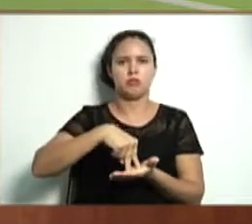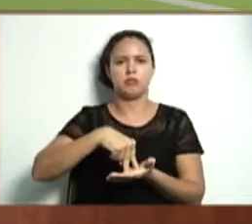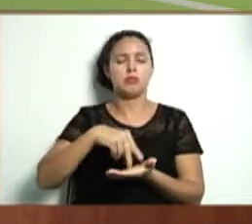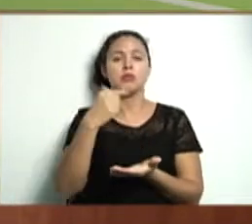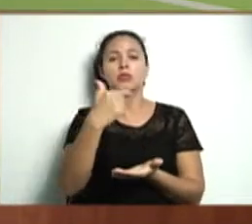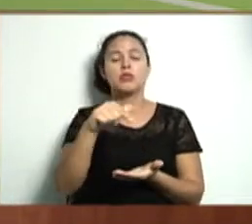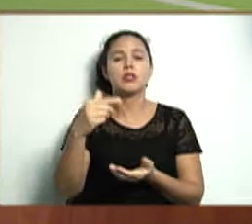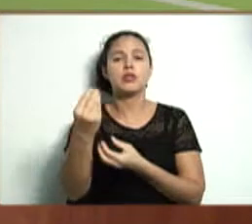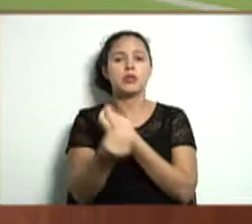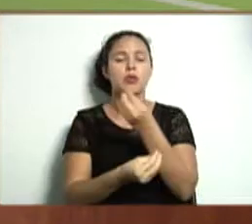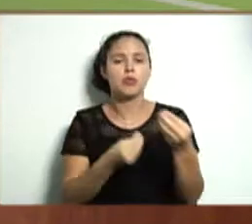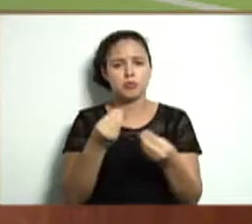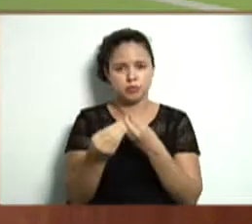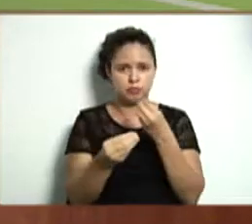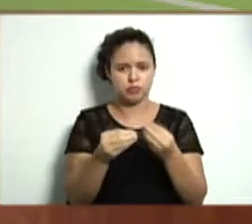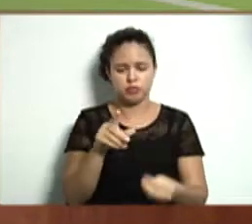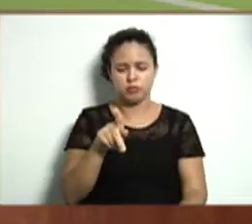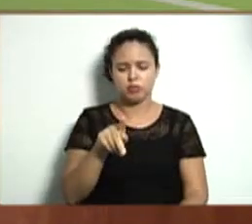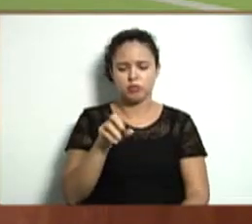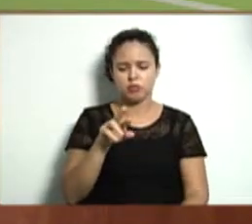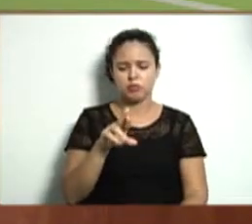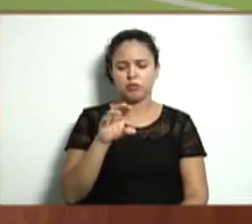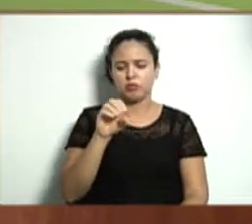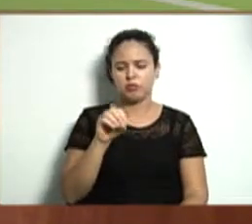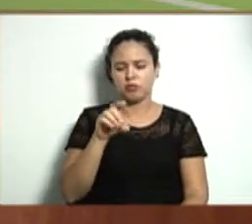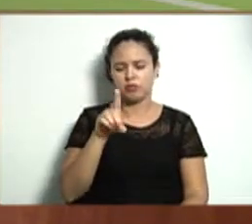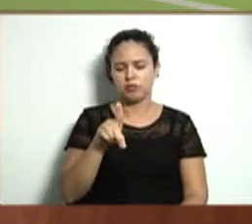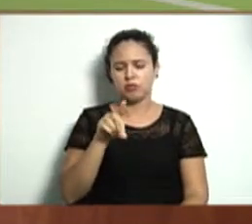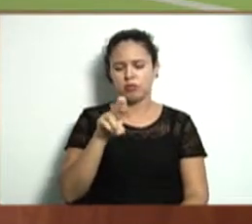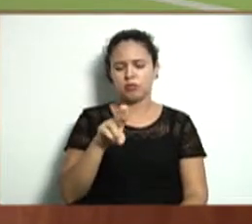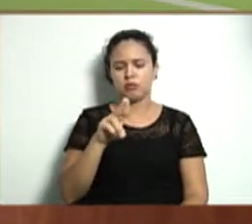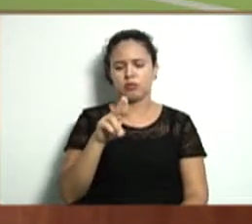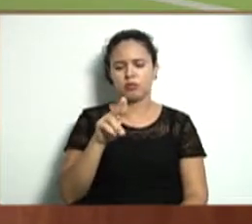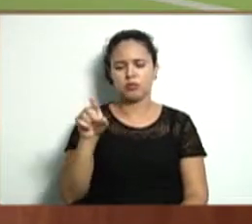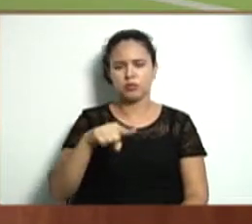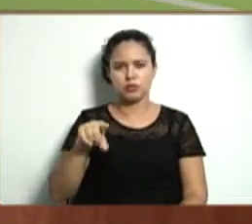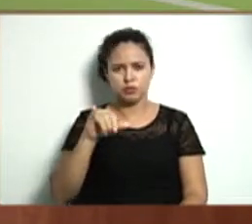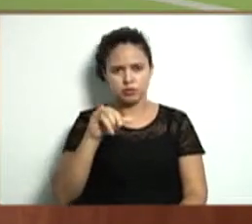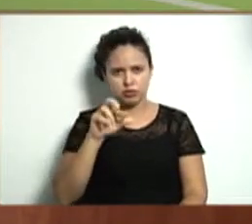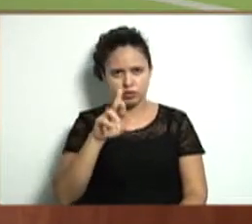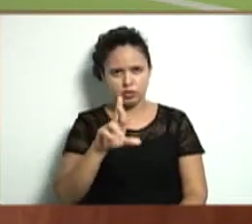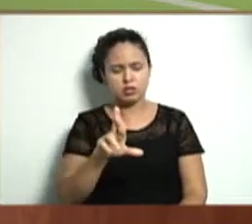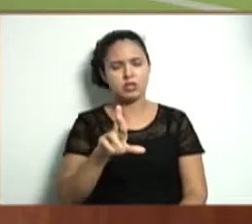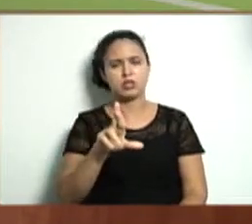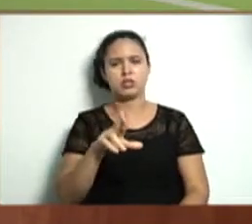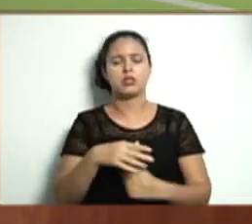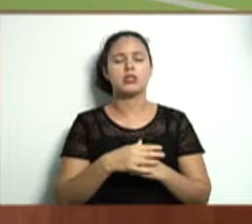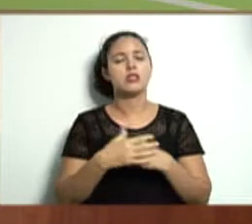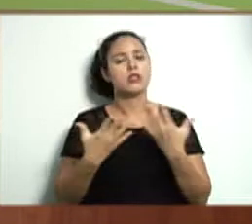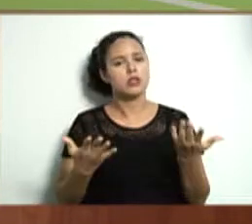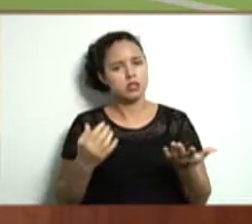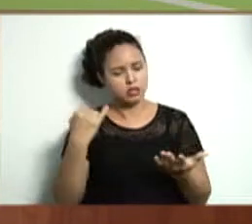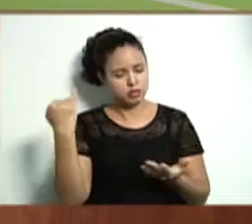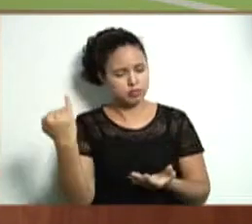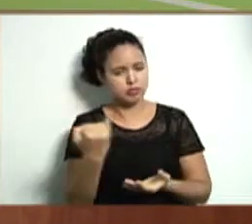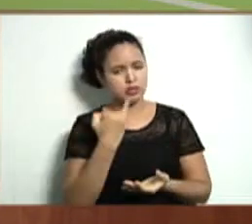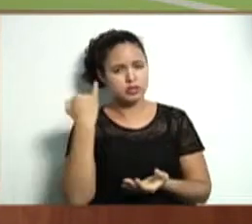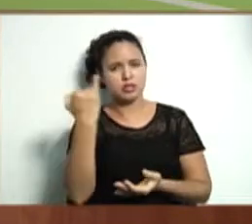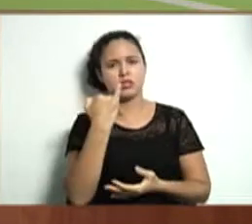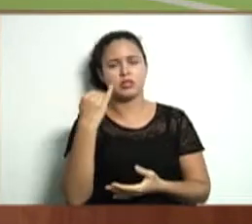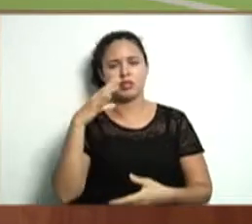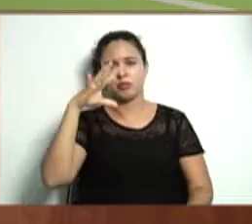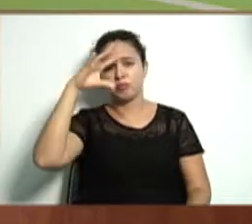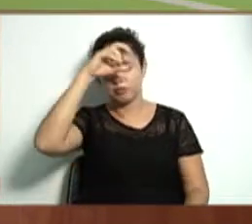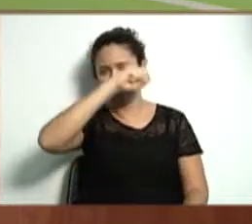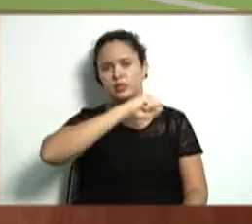existir sem produzir. E aí, a super importância de compreendermos melhor